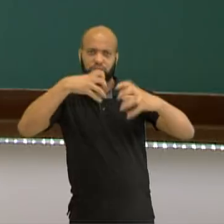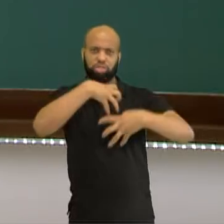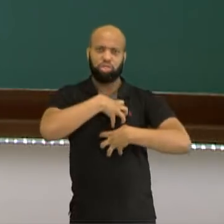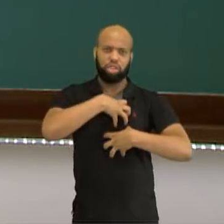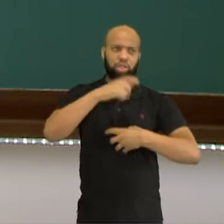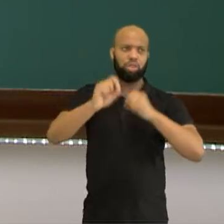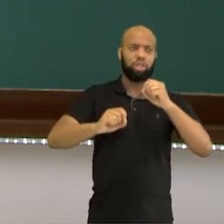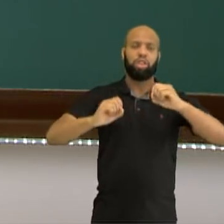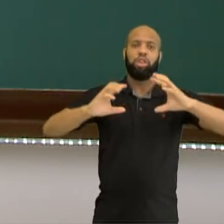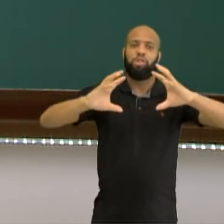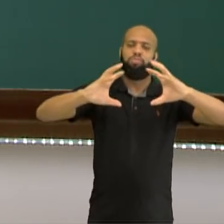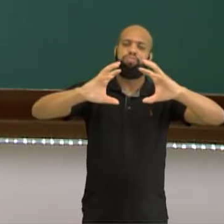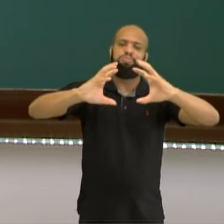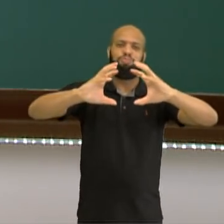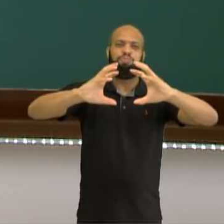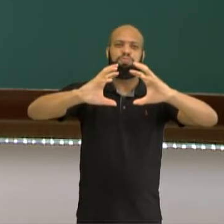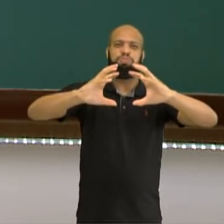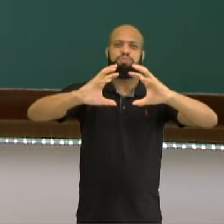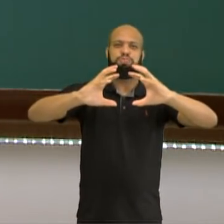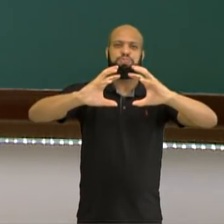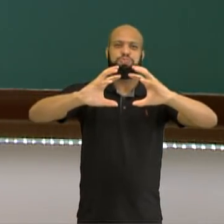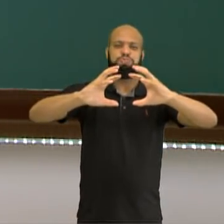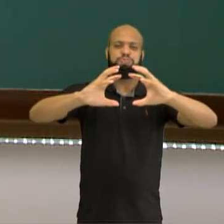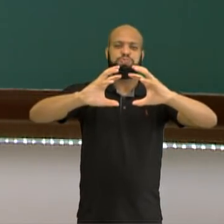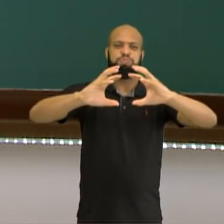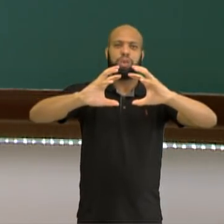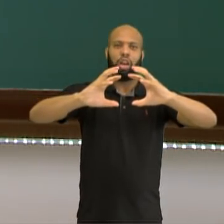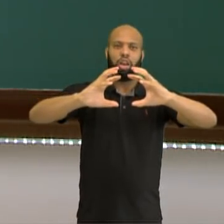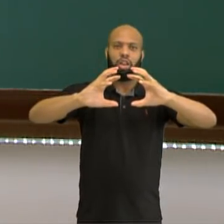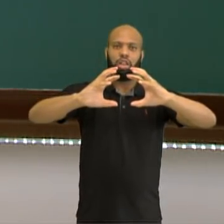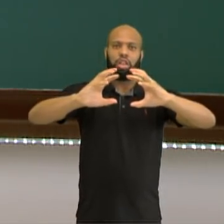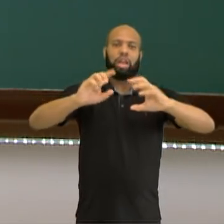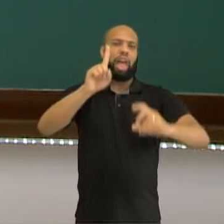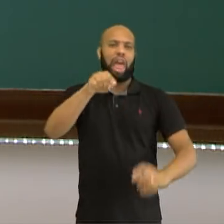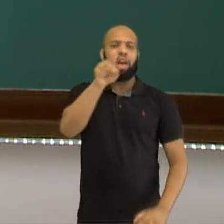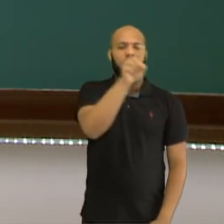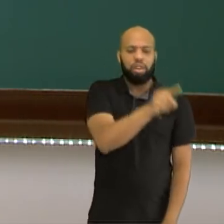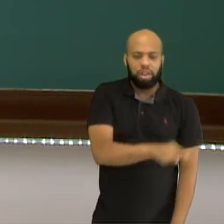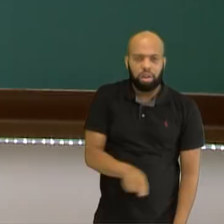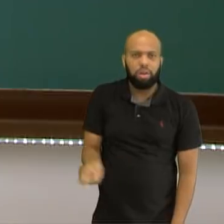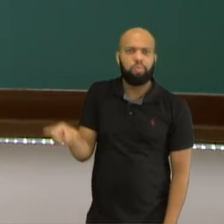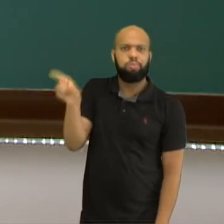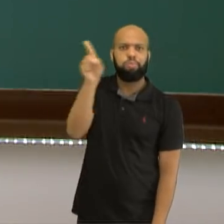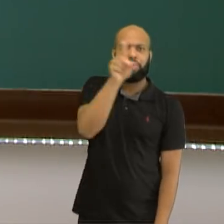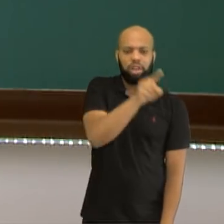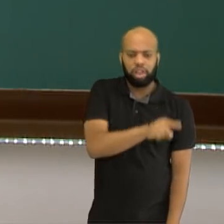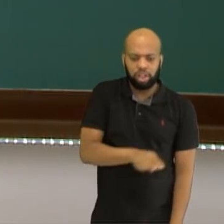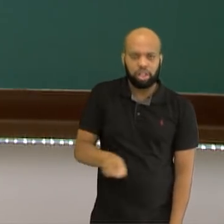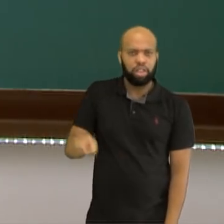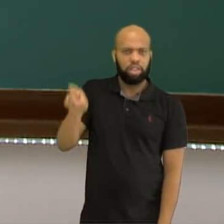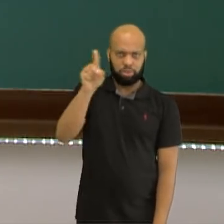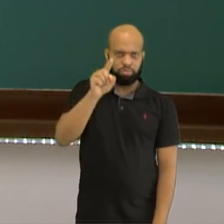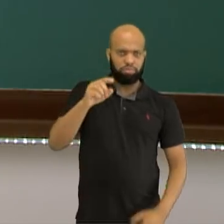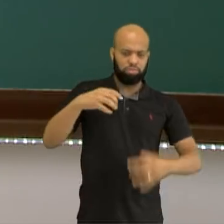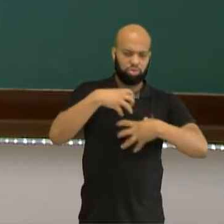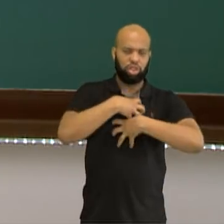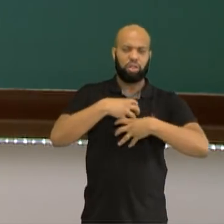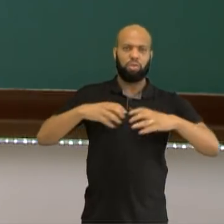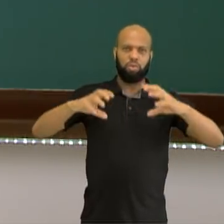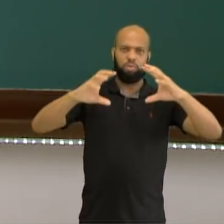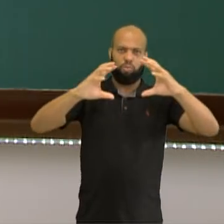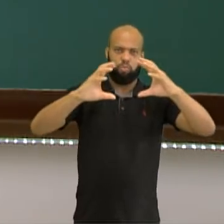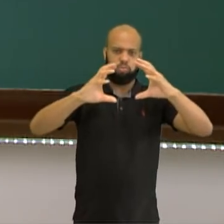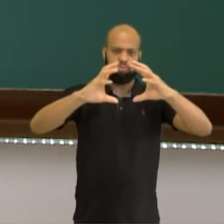é redondo. Se eu contar para vocês que vocês estão quase certos. O nosso